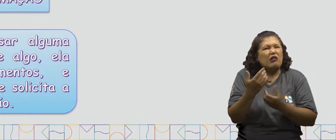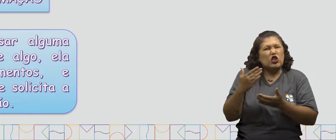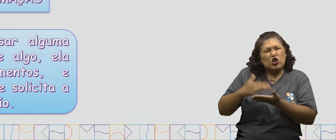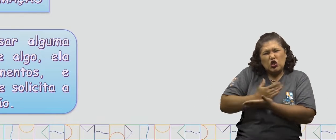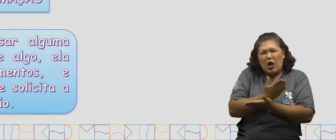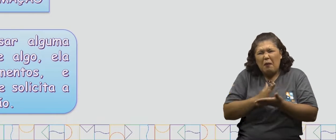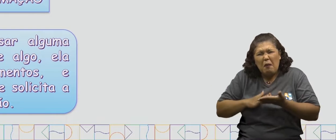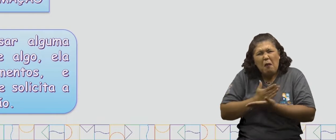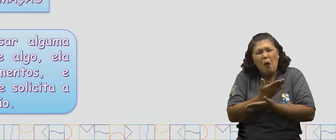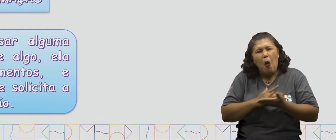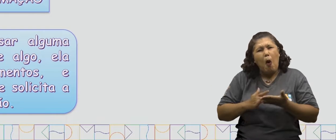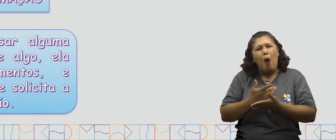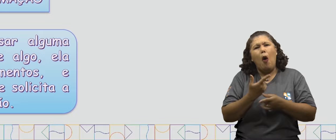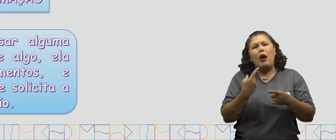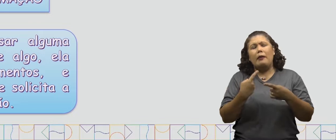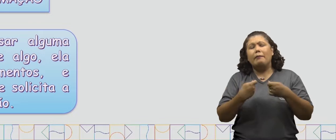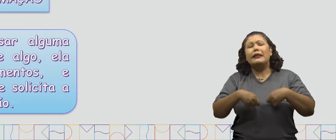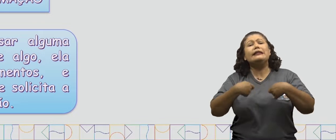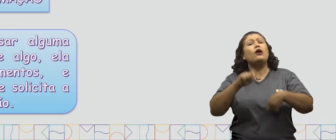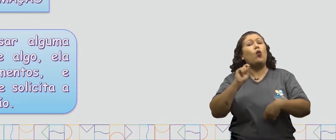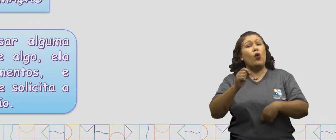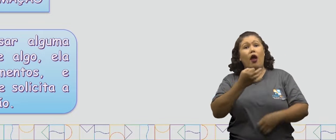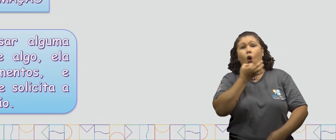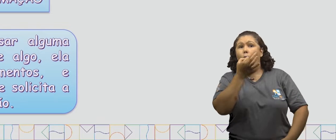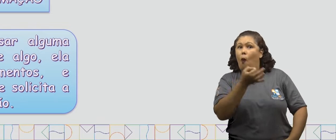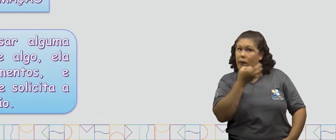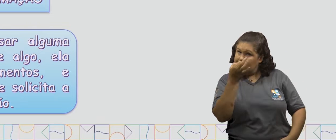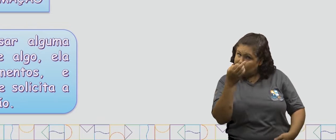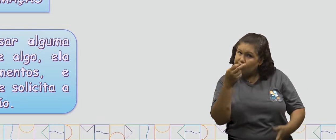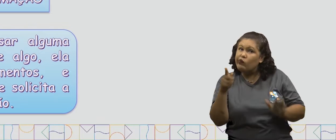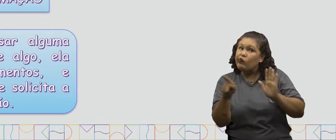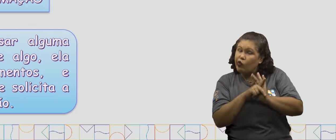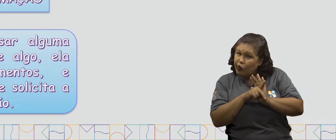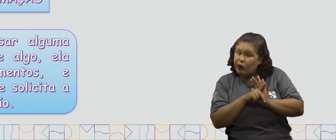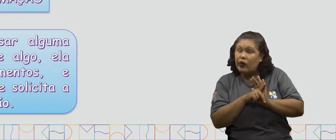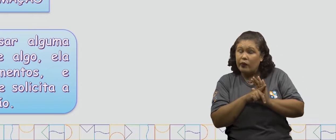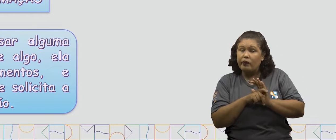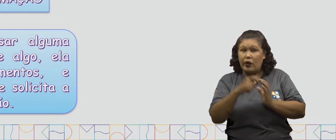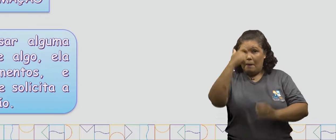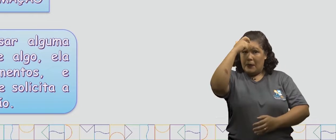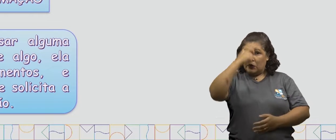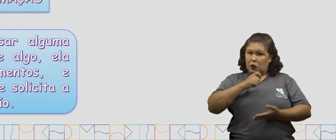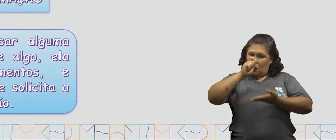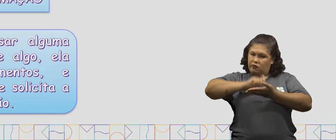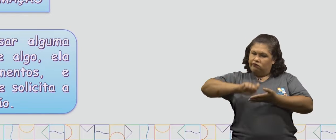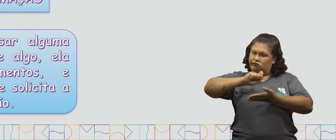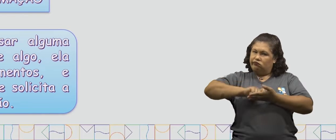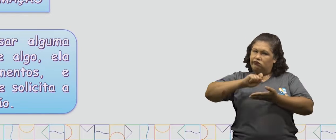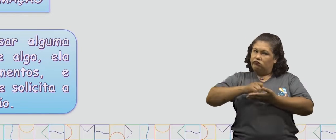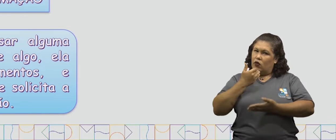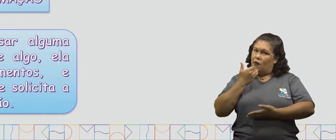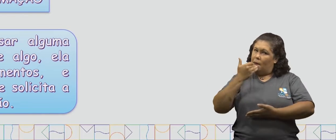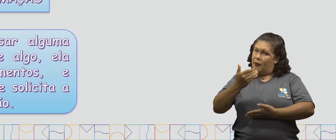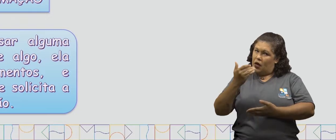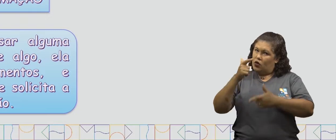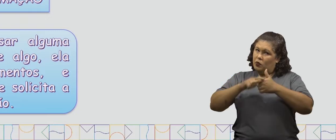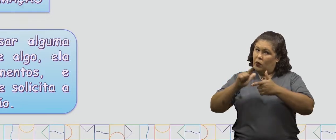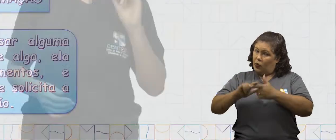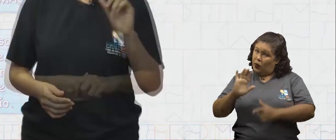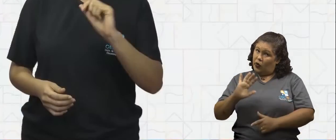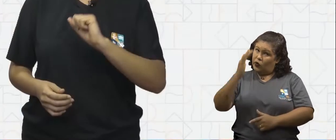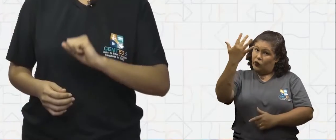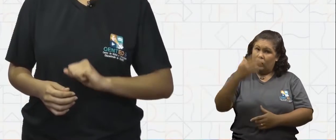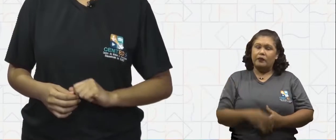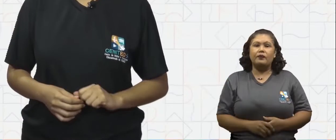alguma chateação diante de algo. Ela precisa ter argumentos e quem escreve sempre solicita a solução da